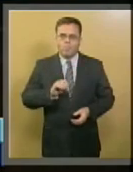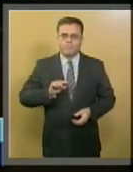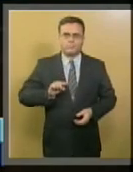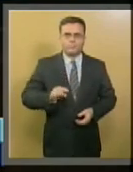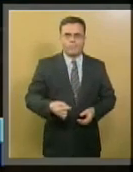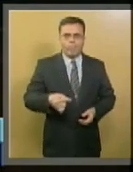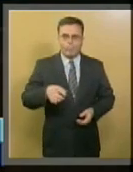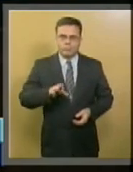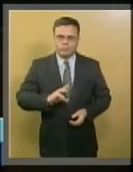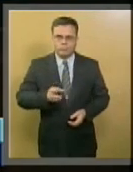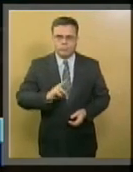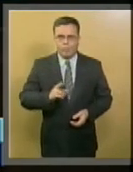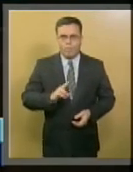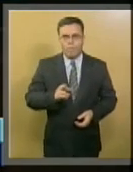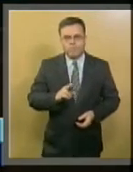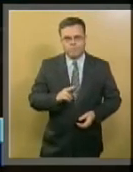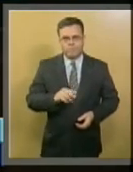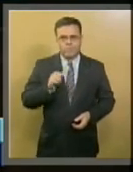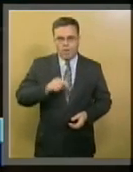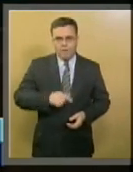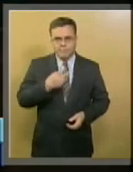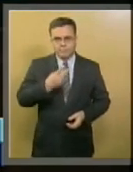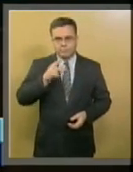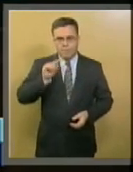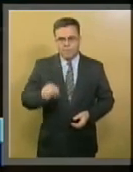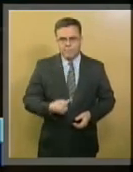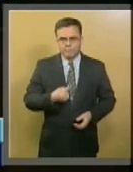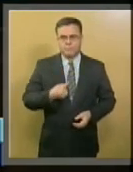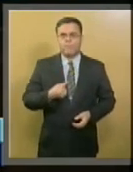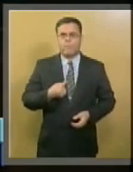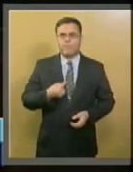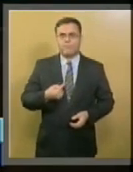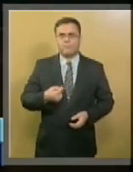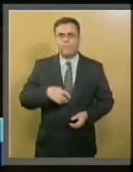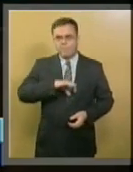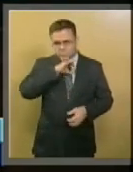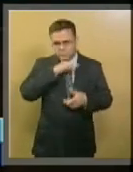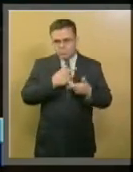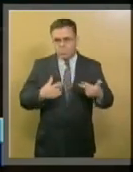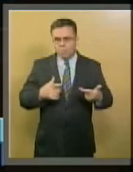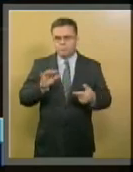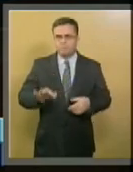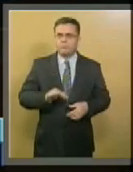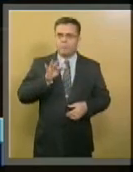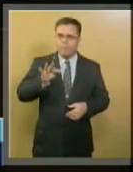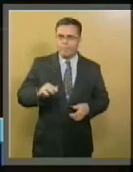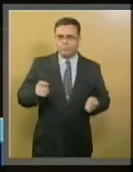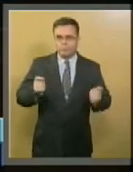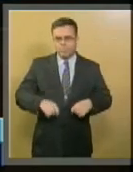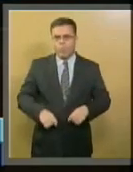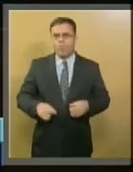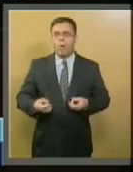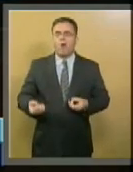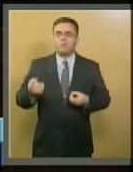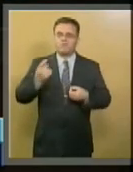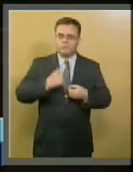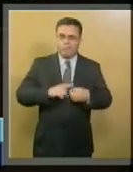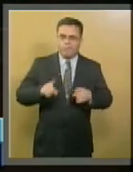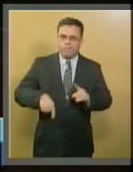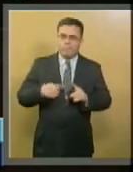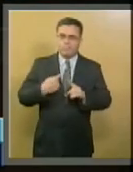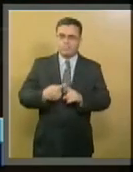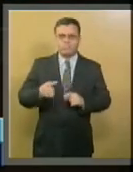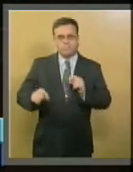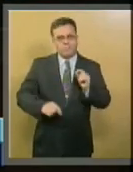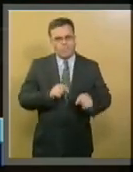Esse primeiro ano serão 2 mil animais e que depois nós pretendemos expandir. Os